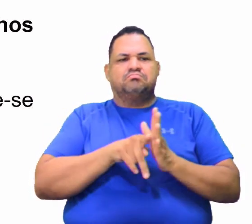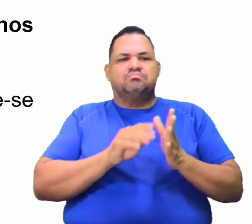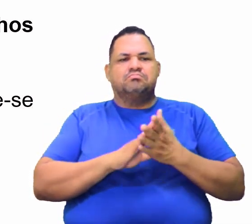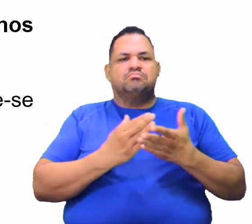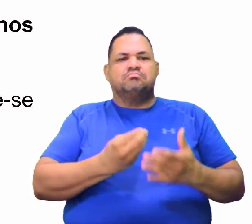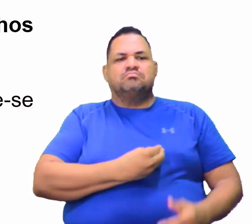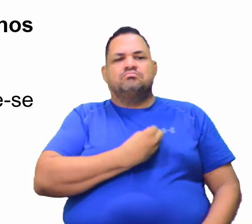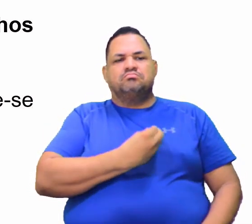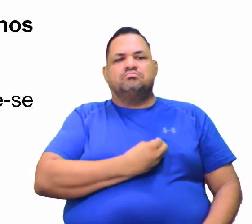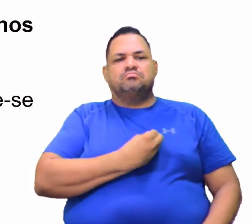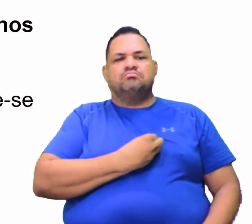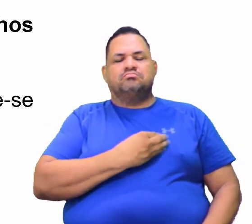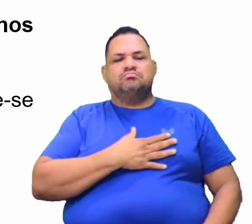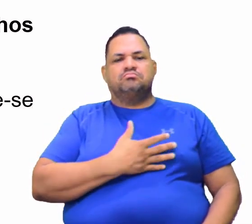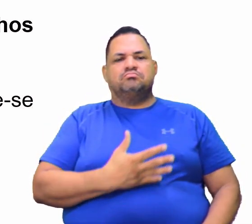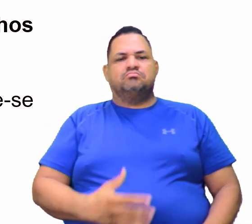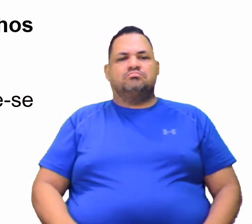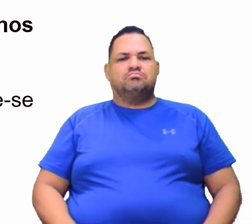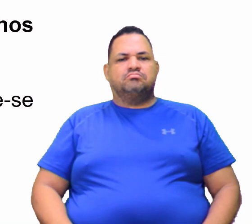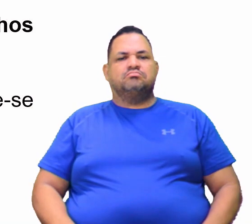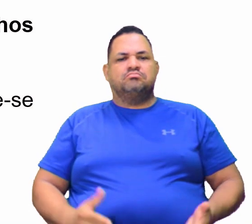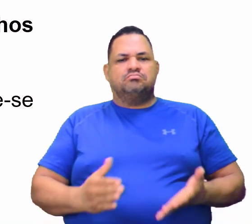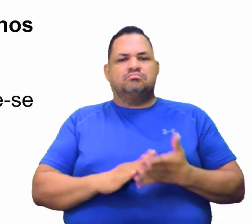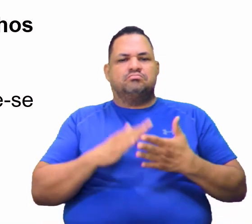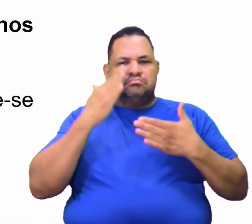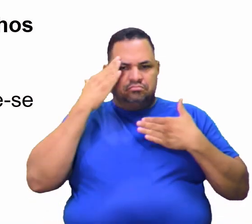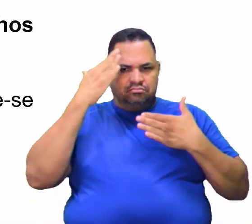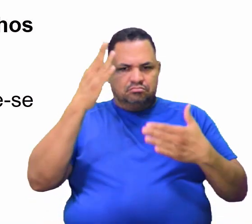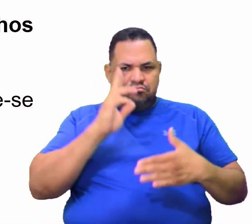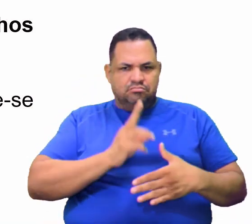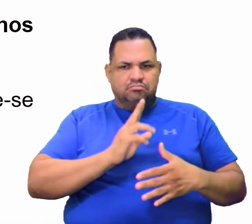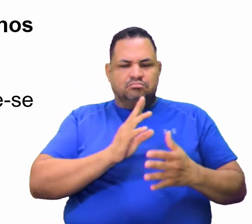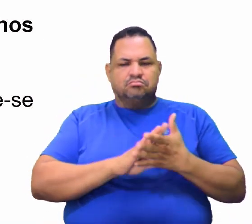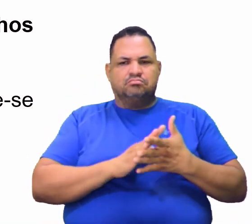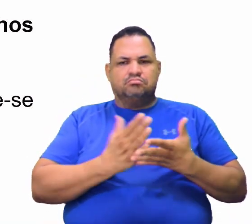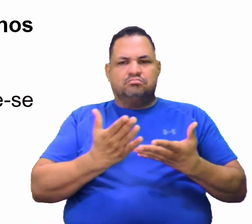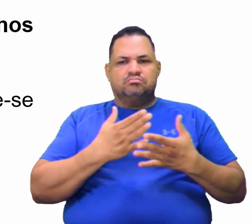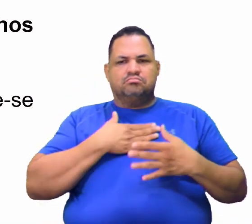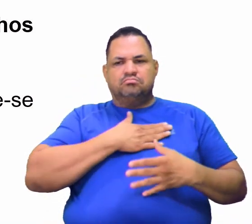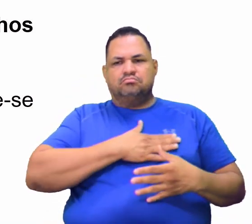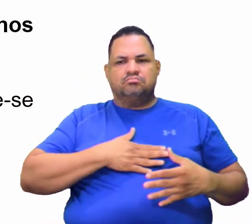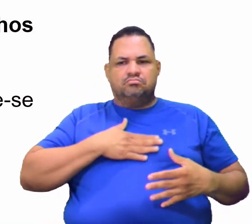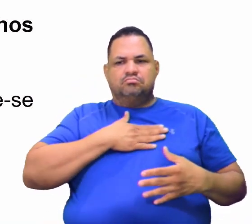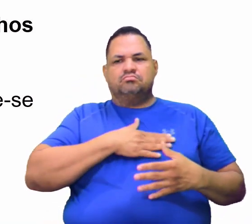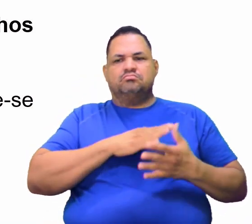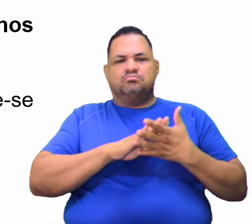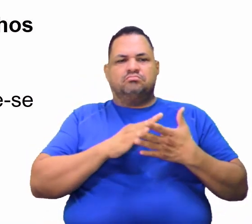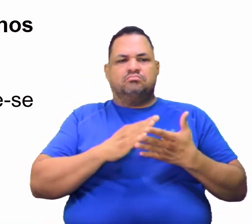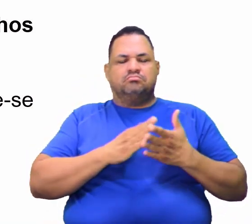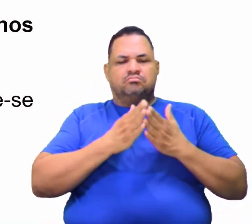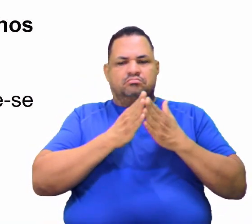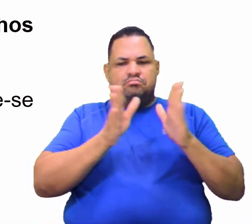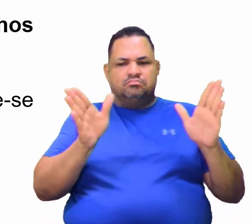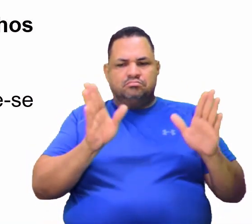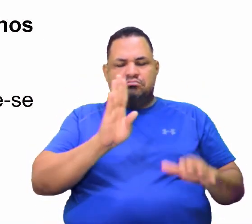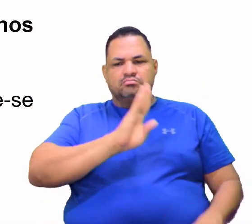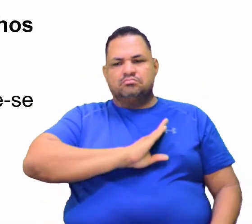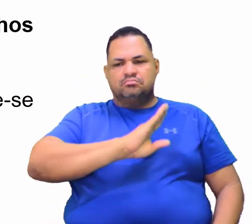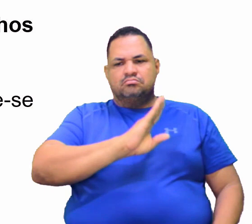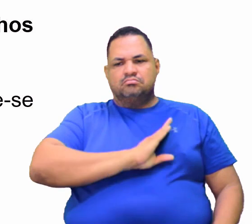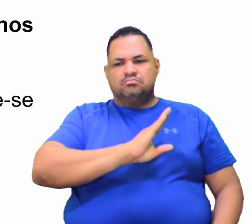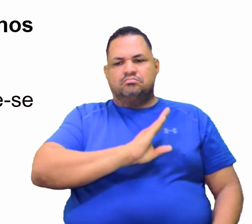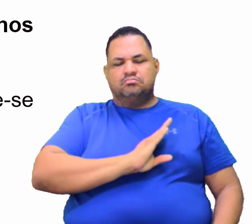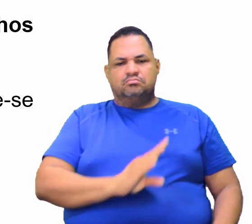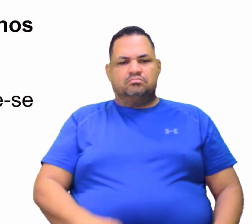já que a vida lhe deu tanto. Enfim, agradeça sempre, pois a gratidão abre as